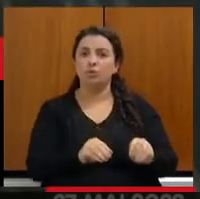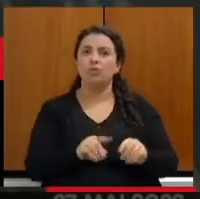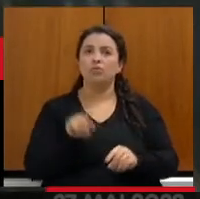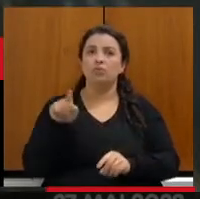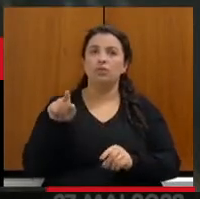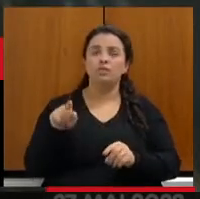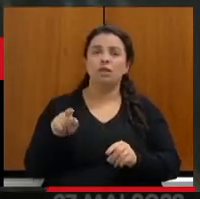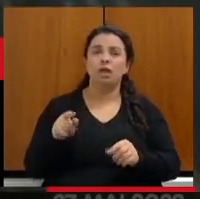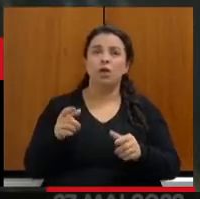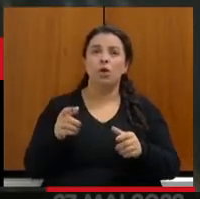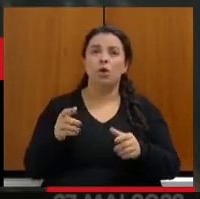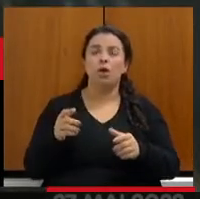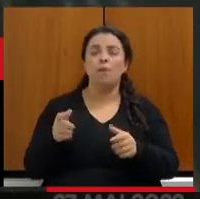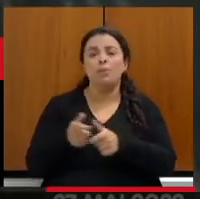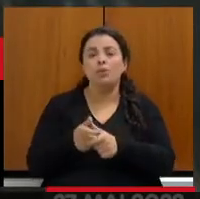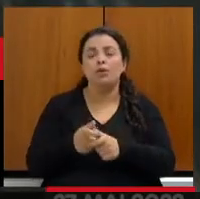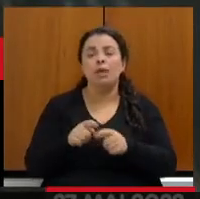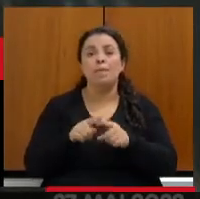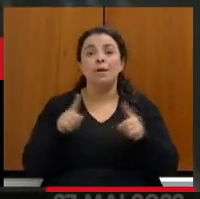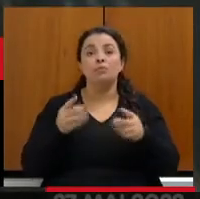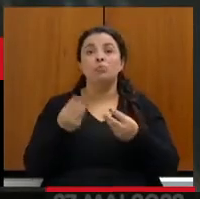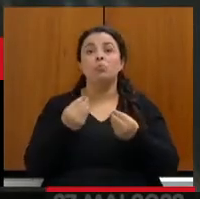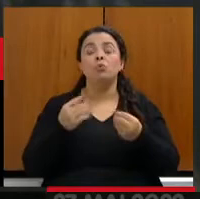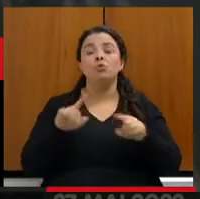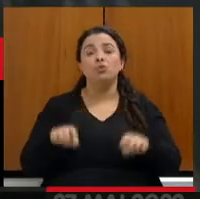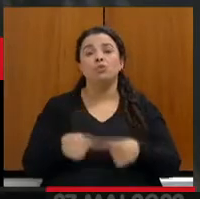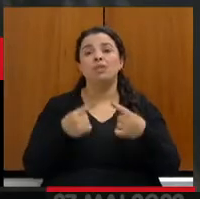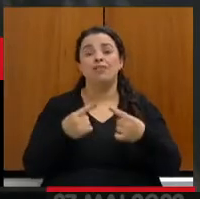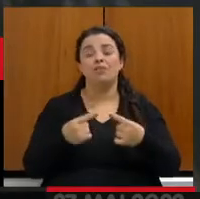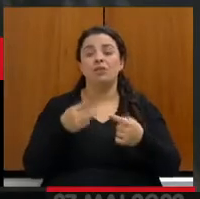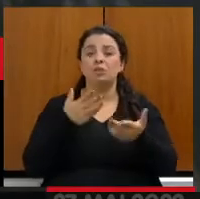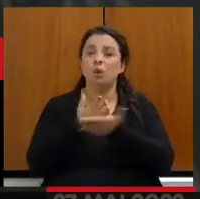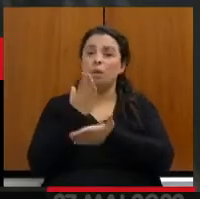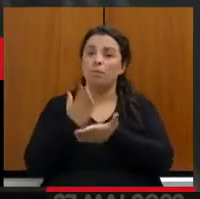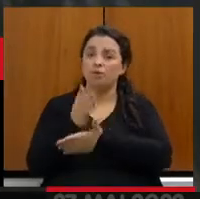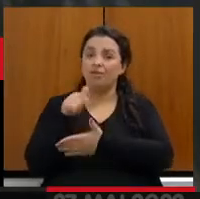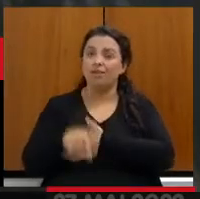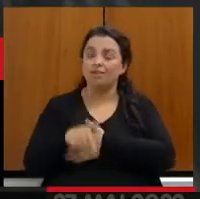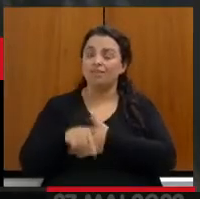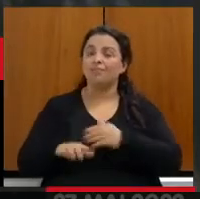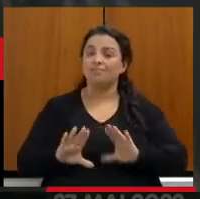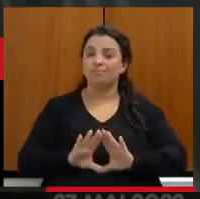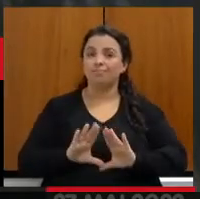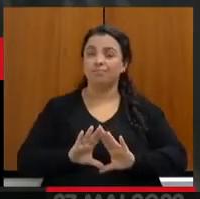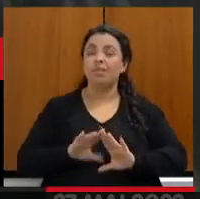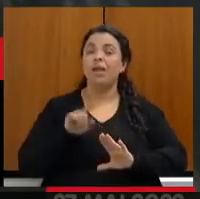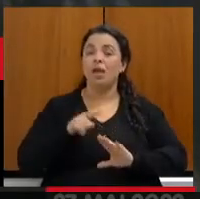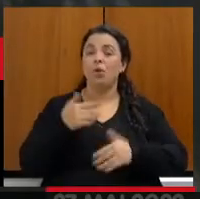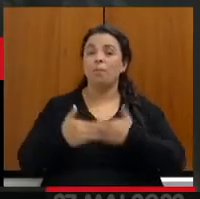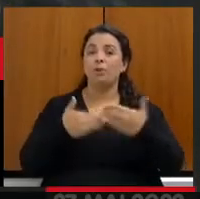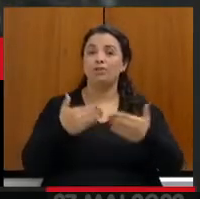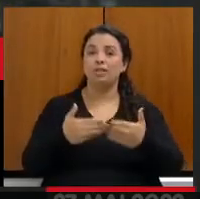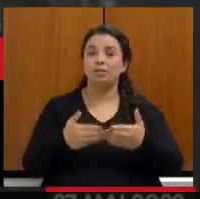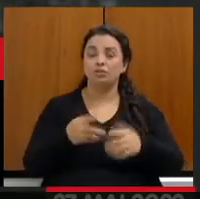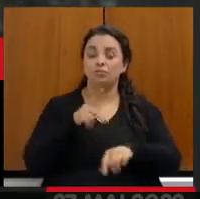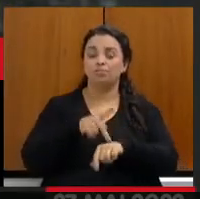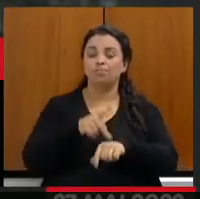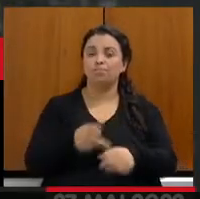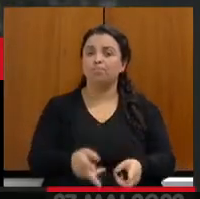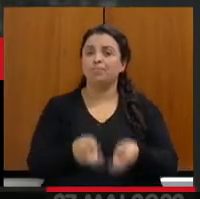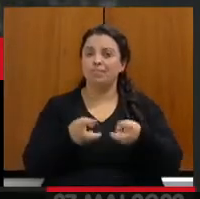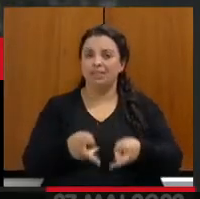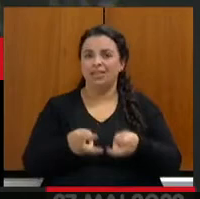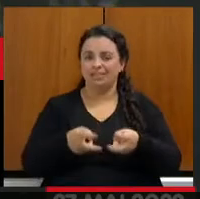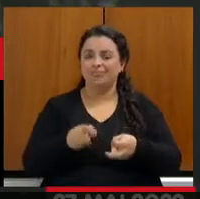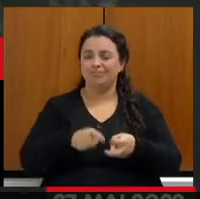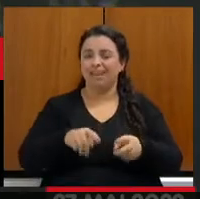desafio passam por essa casa que o processo minerário no norte de Minas nossa mãe terra está sendo sangrado no norte de Minas